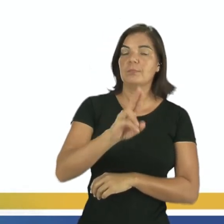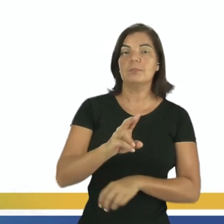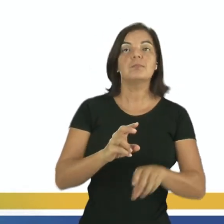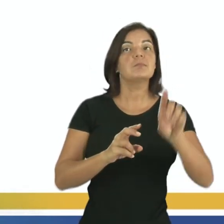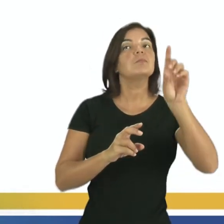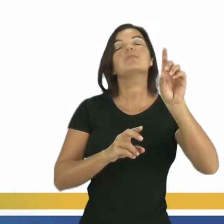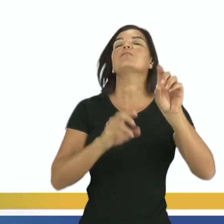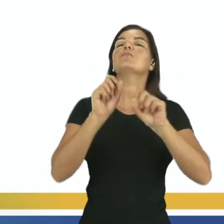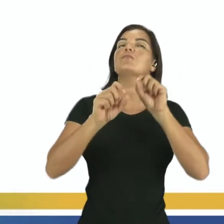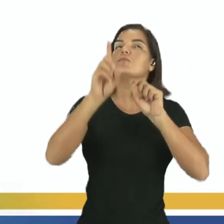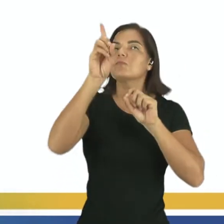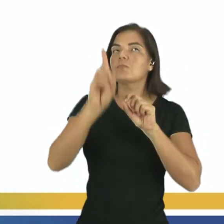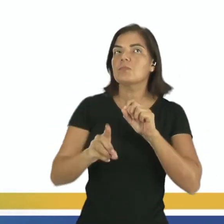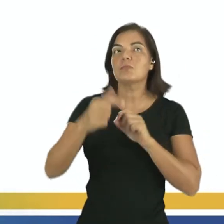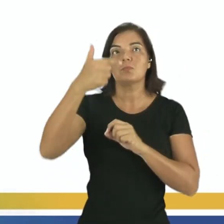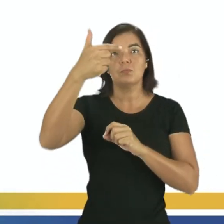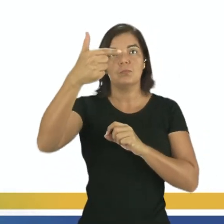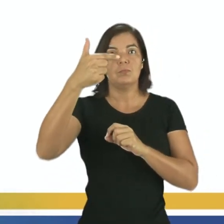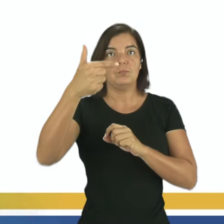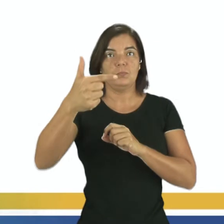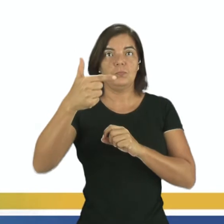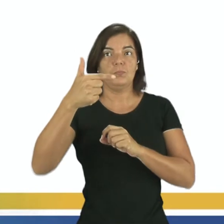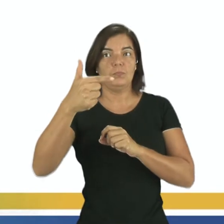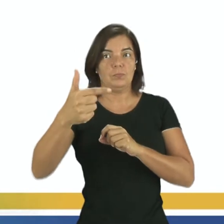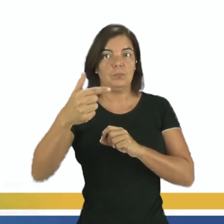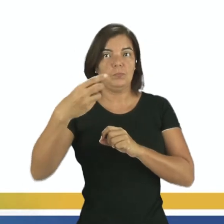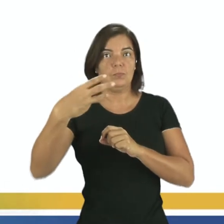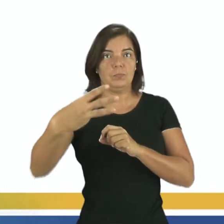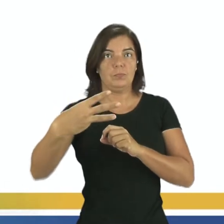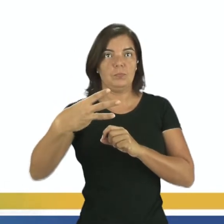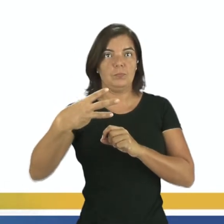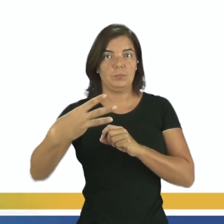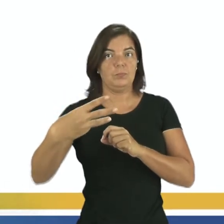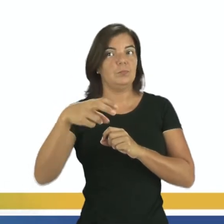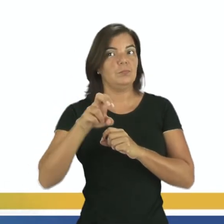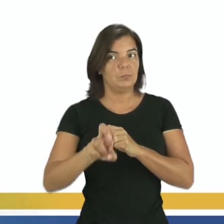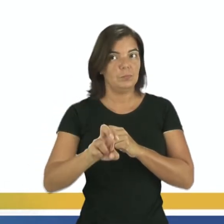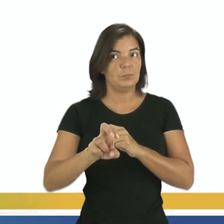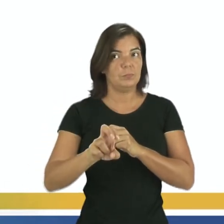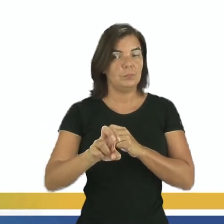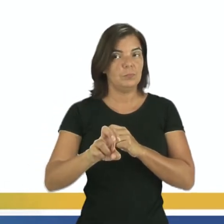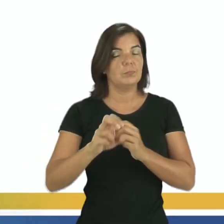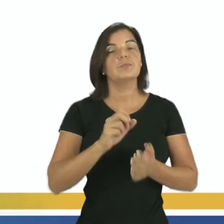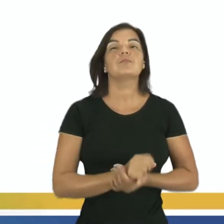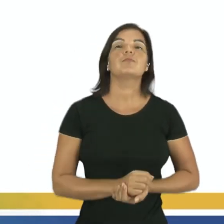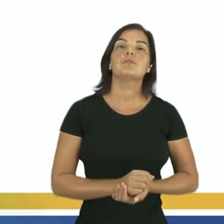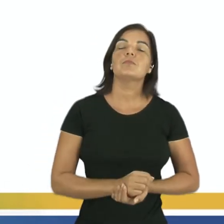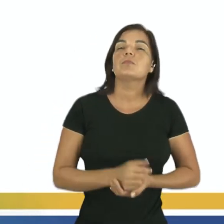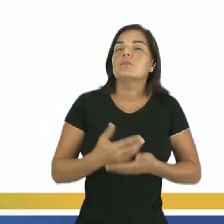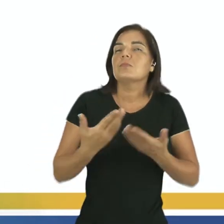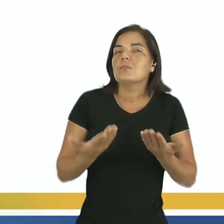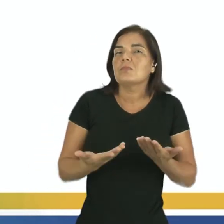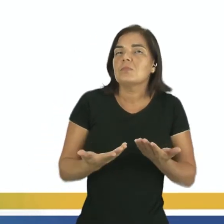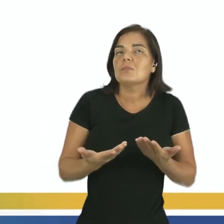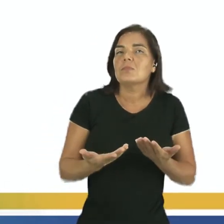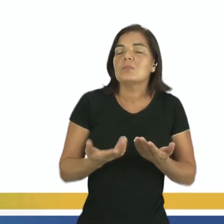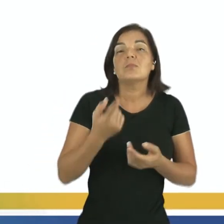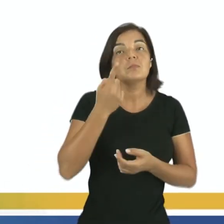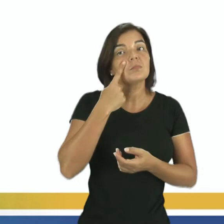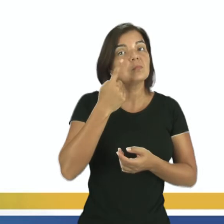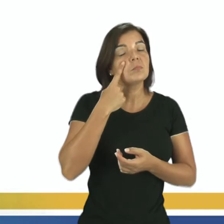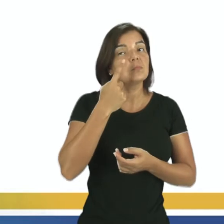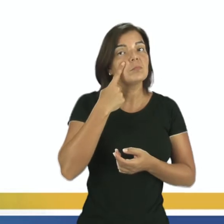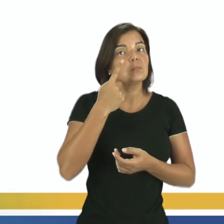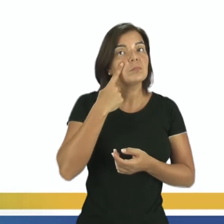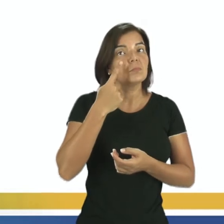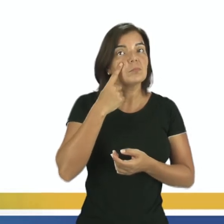direito é na ordem 2, 2, 2, 3, 3 e 5. Então, o que a gente viu